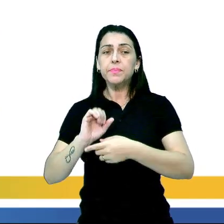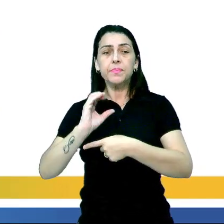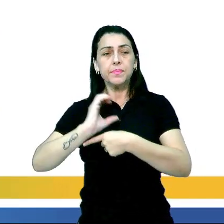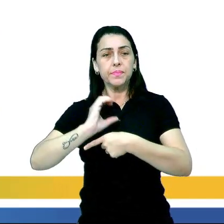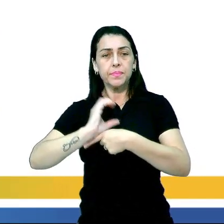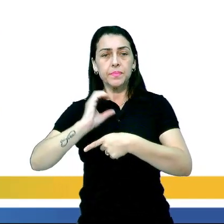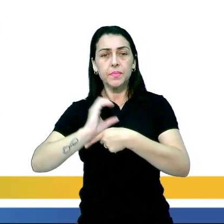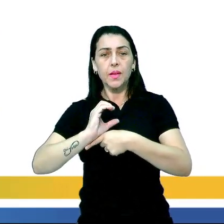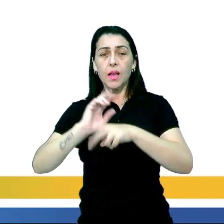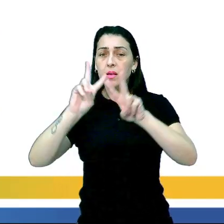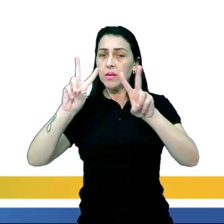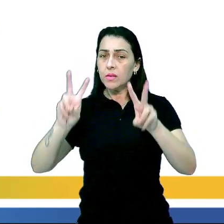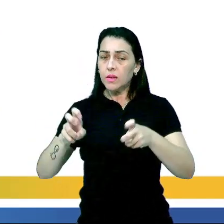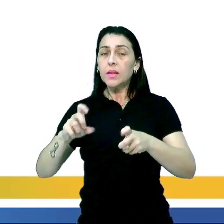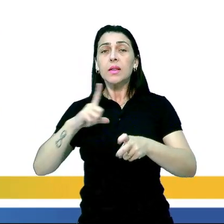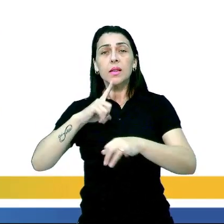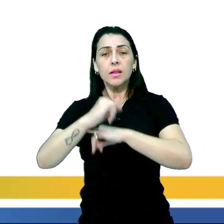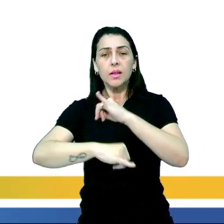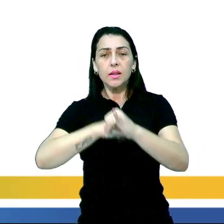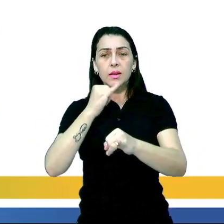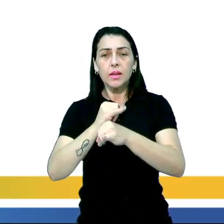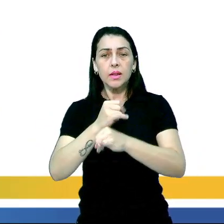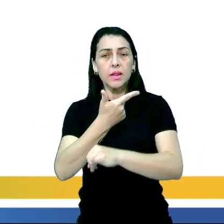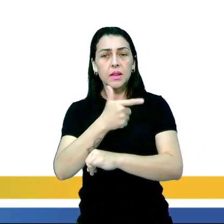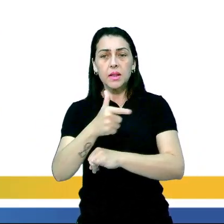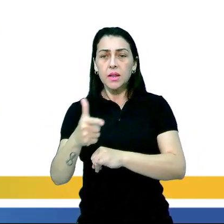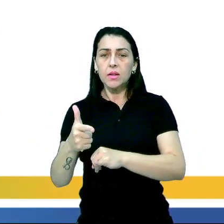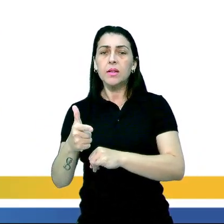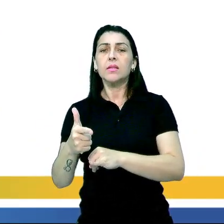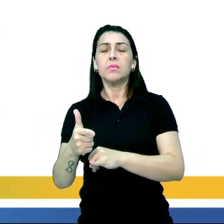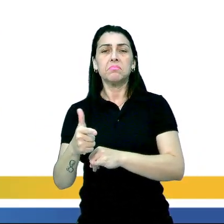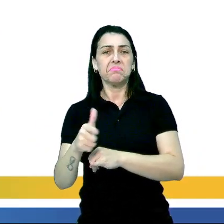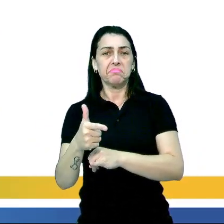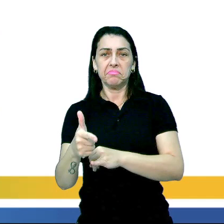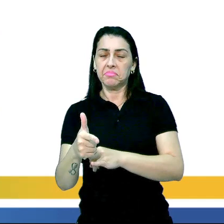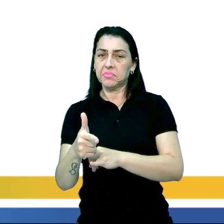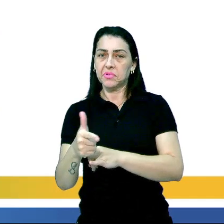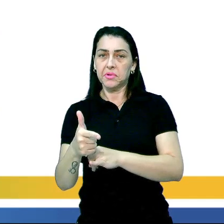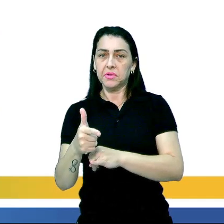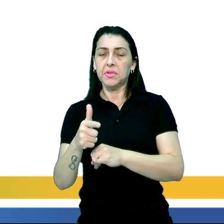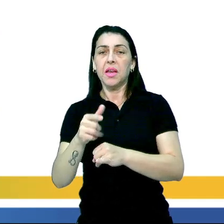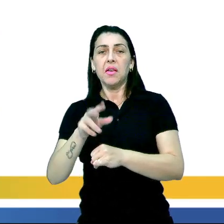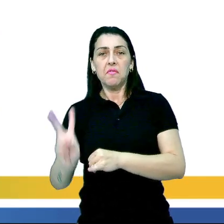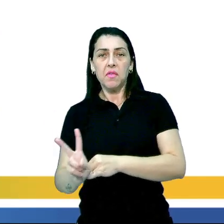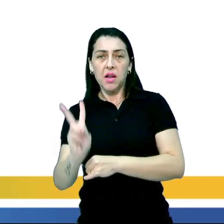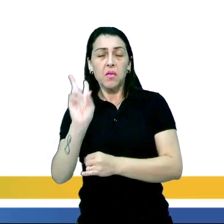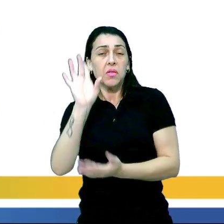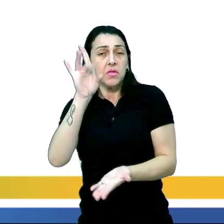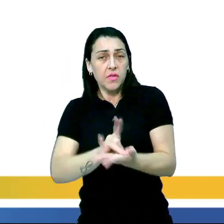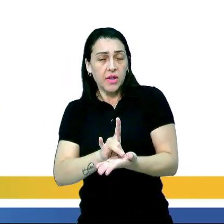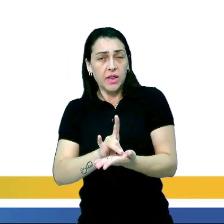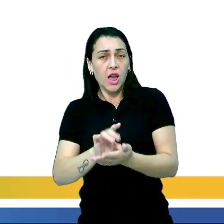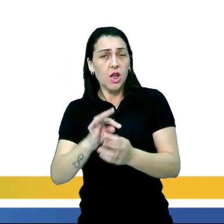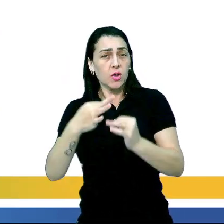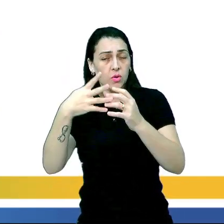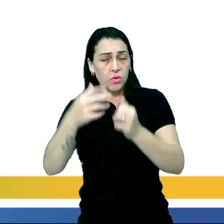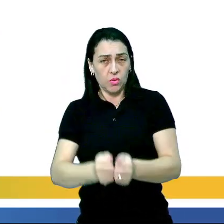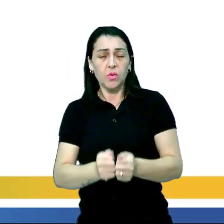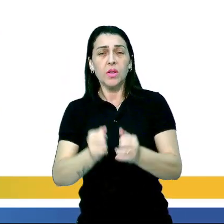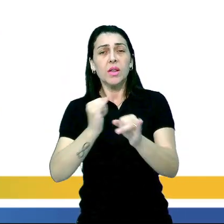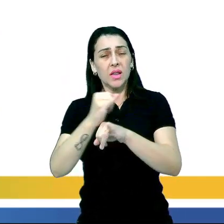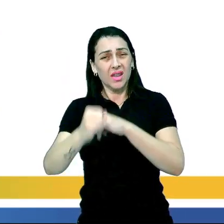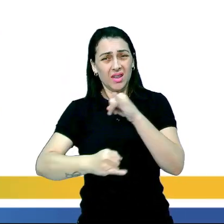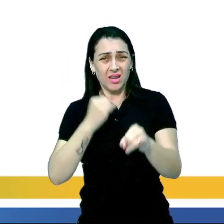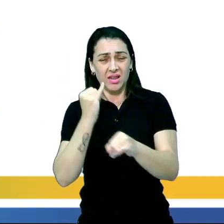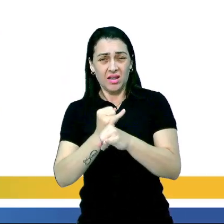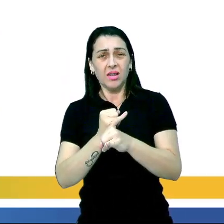letra C, os assuntos discutidos na internet são desprovidos de valores reais? Será que tudo que é discutido na internet,